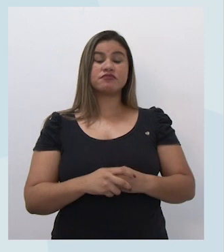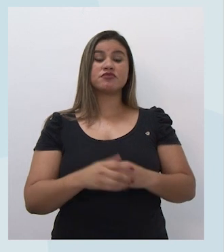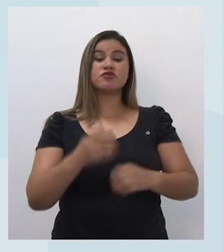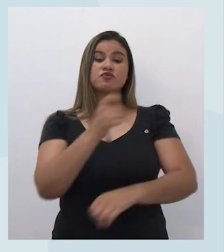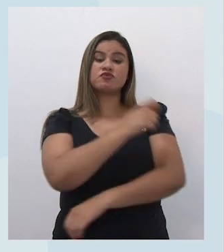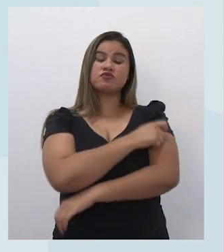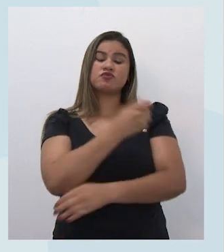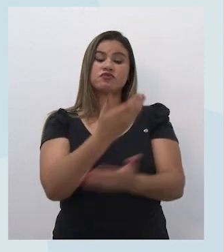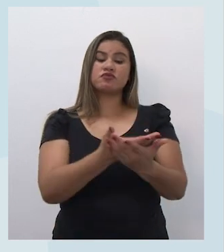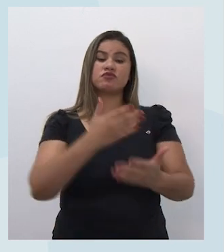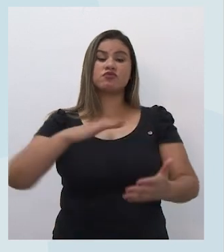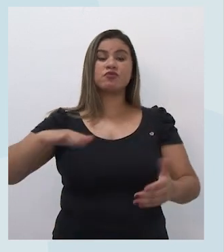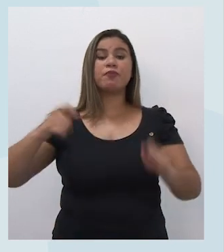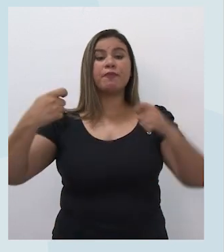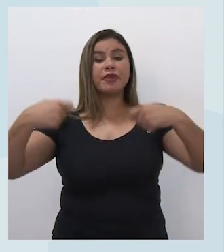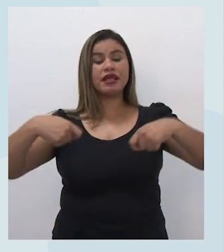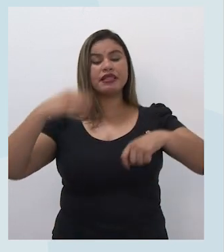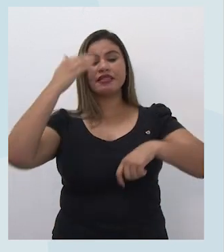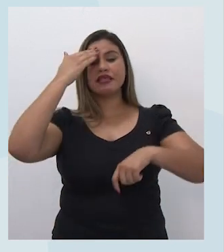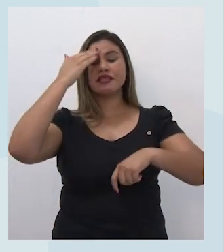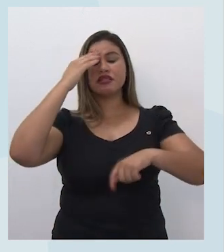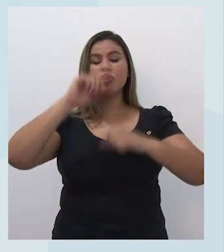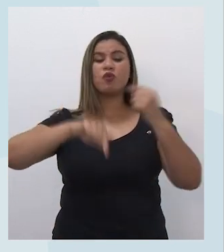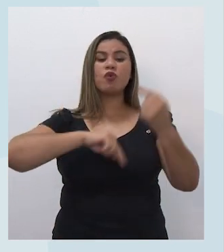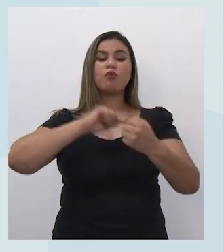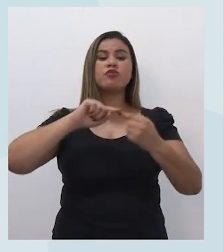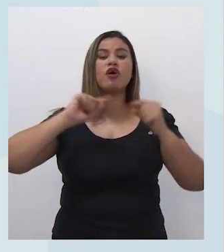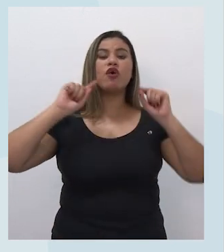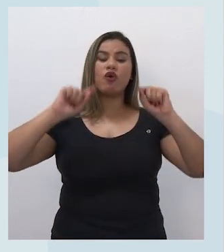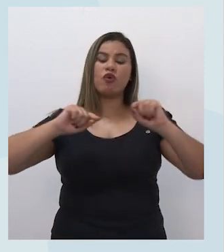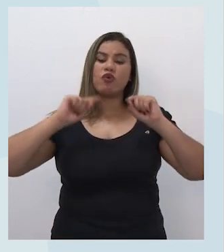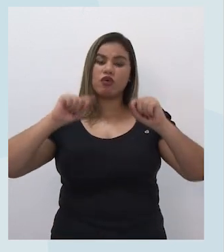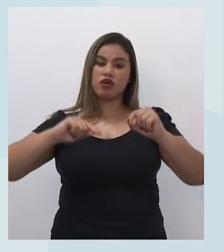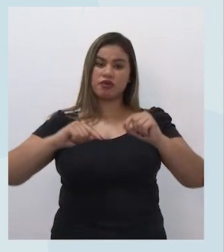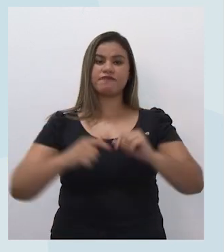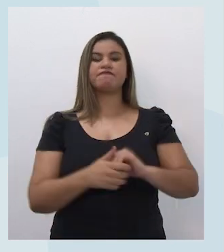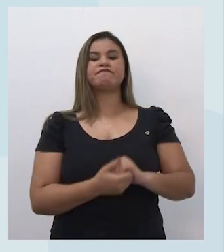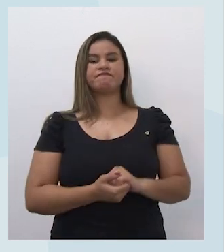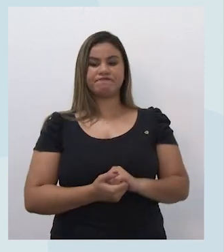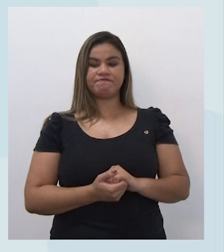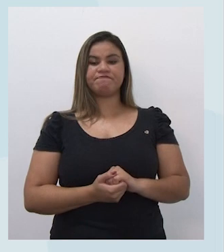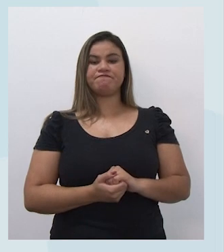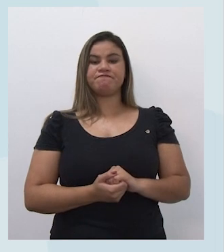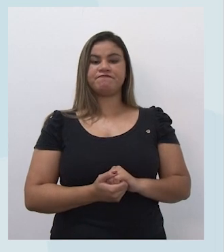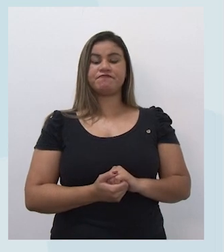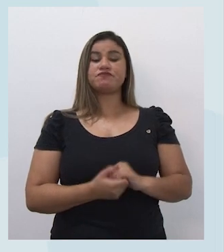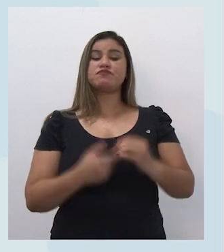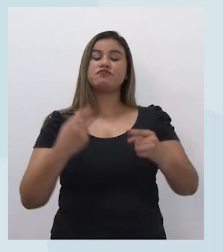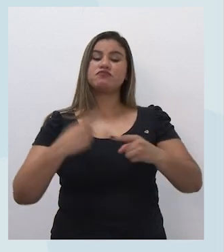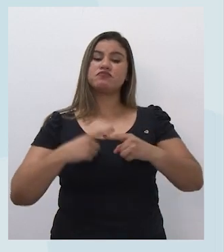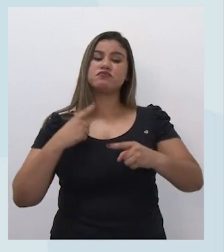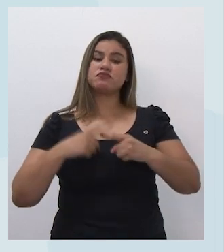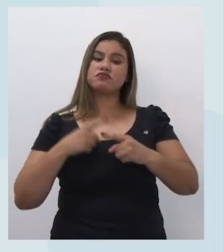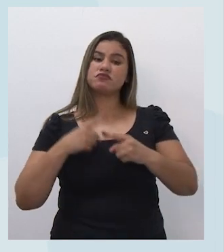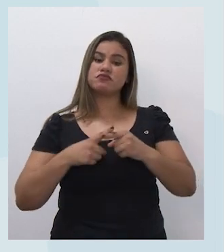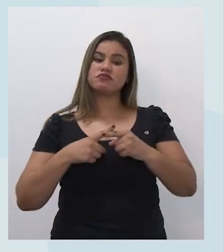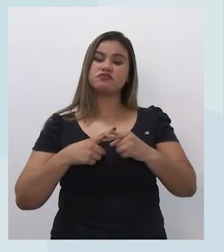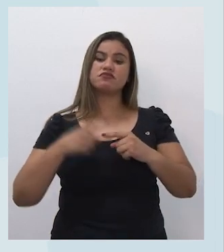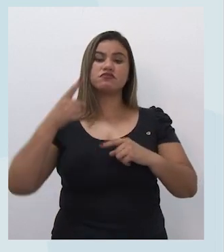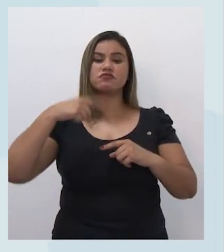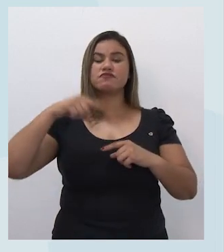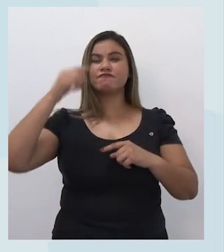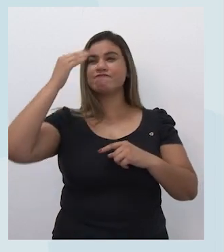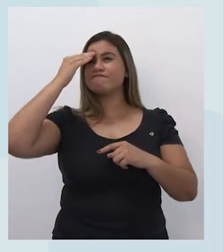necessitam entender claramente quais são os objetivos de aprendizagem da proposta a ser desenvolvida. Afinal de contas, entendendo